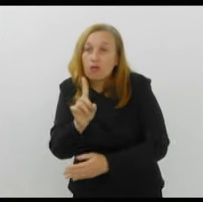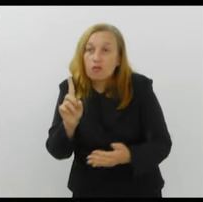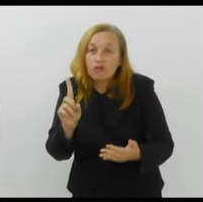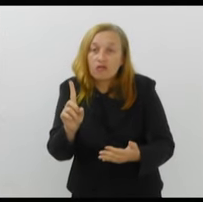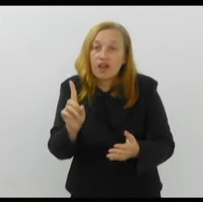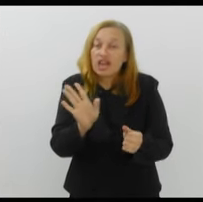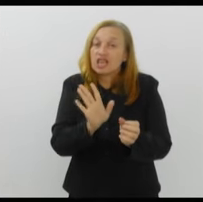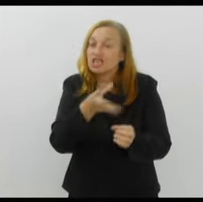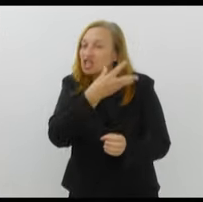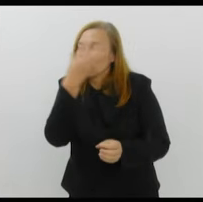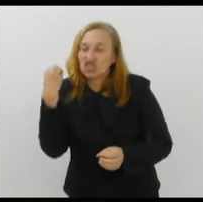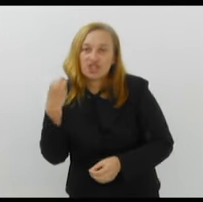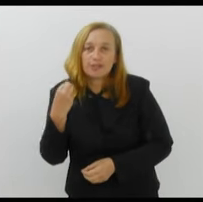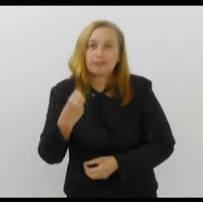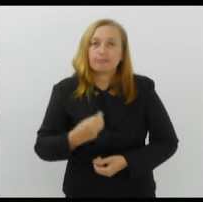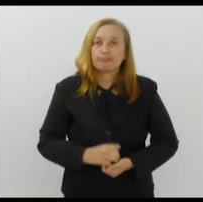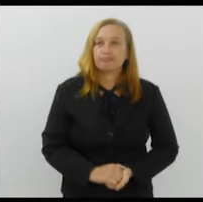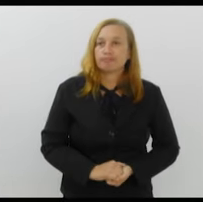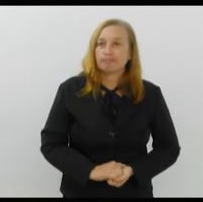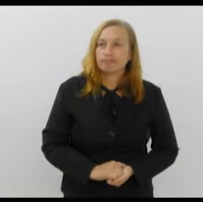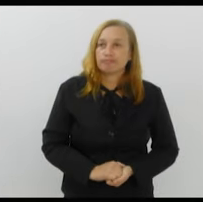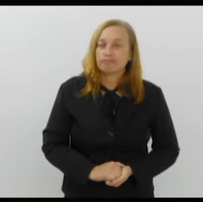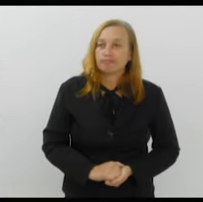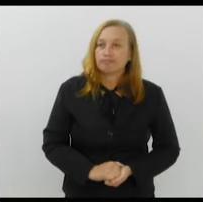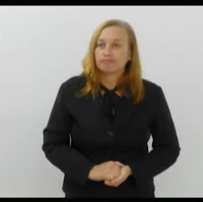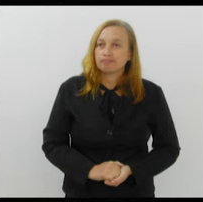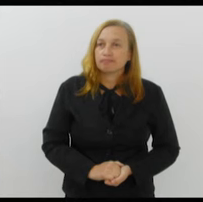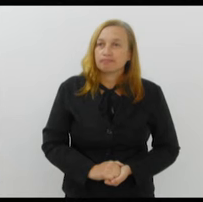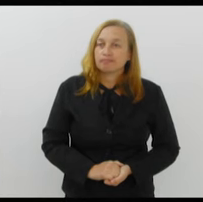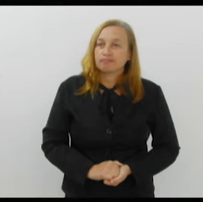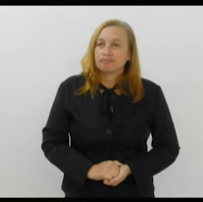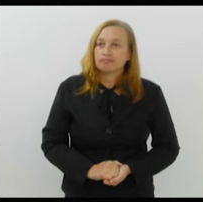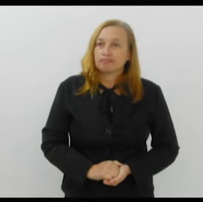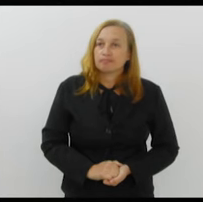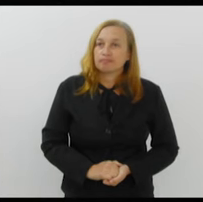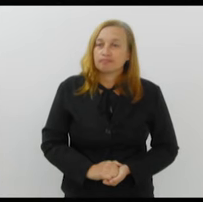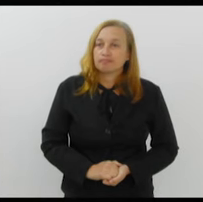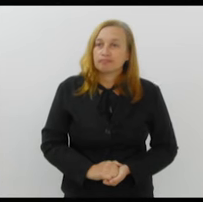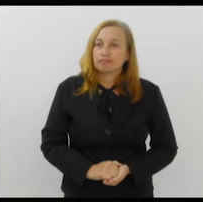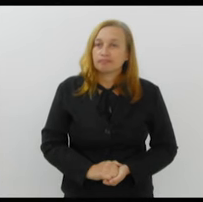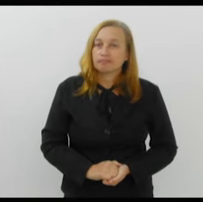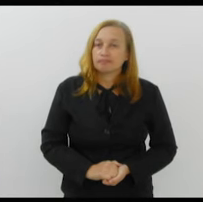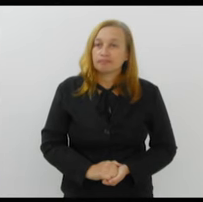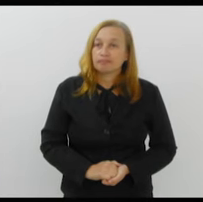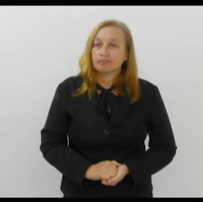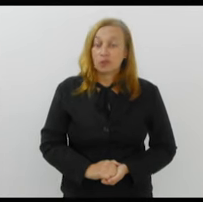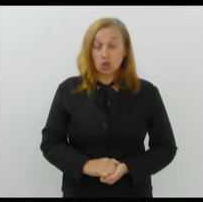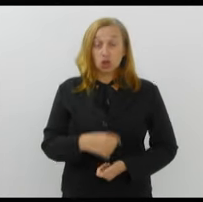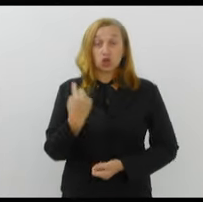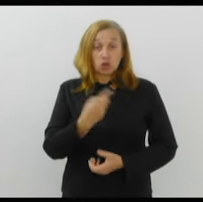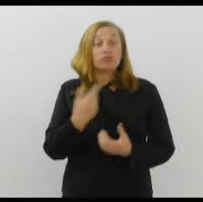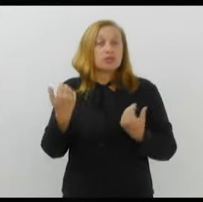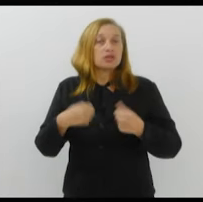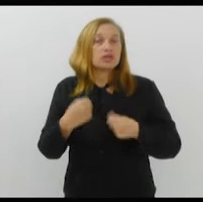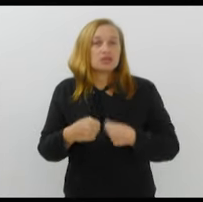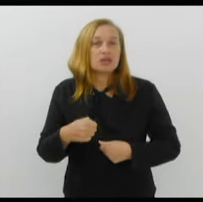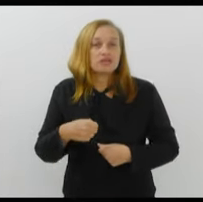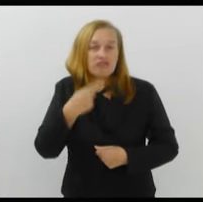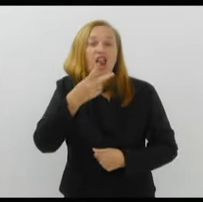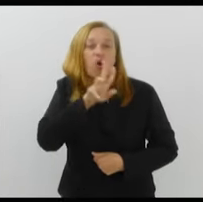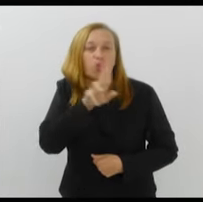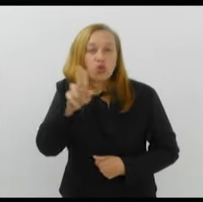branco, não vai passar em branco. A gente precisa dar nome aos